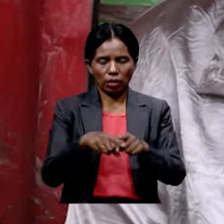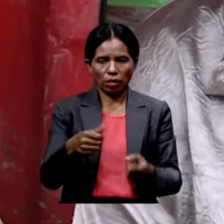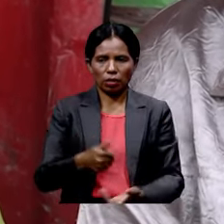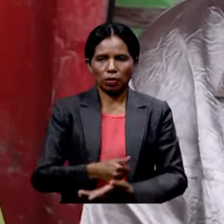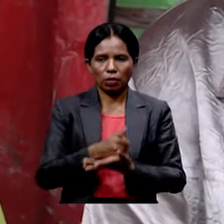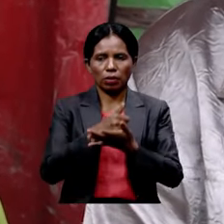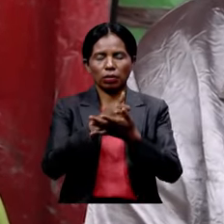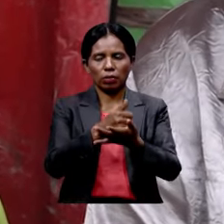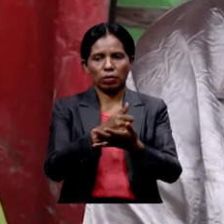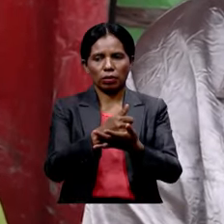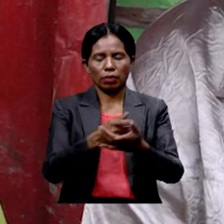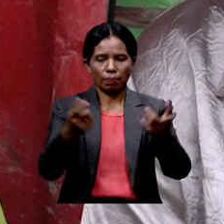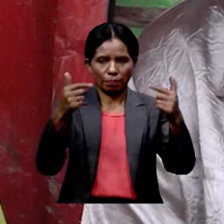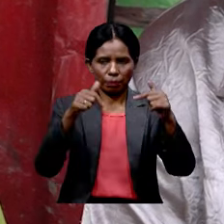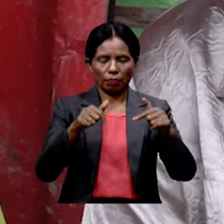asura